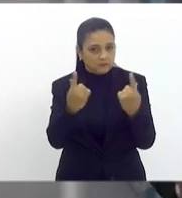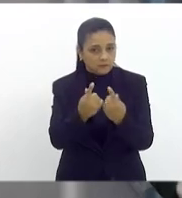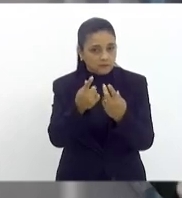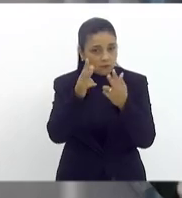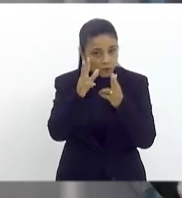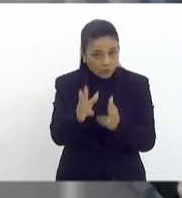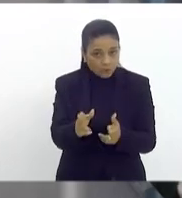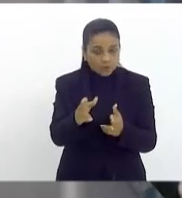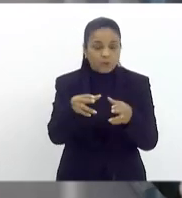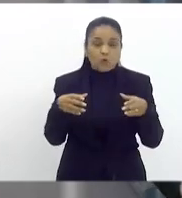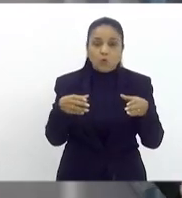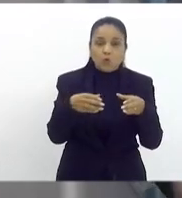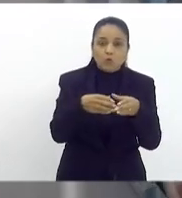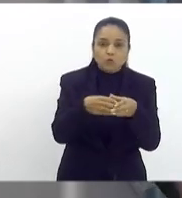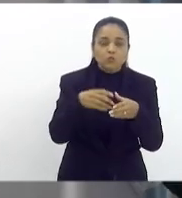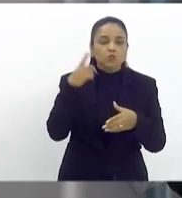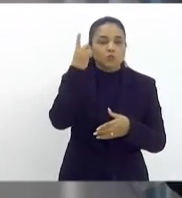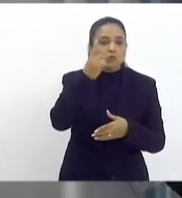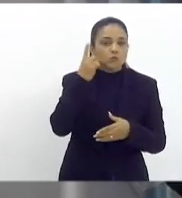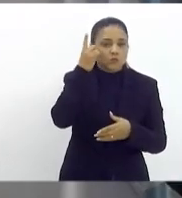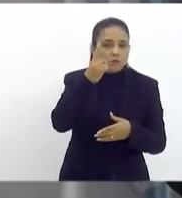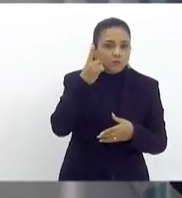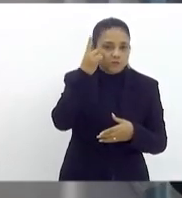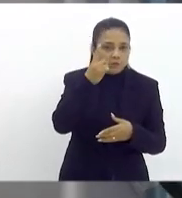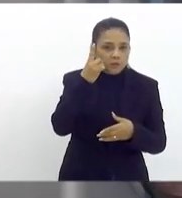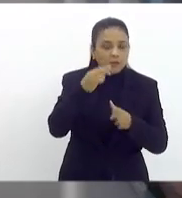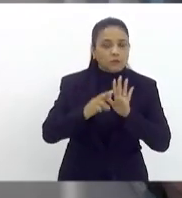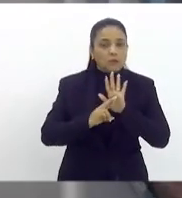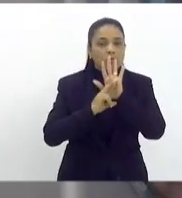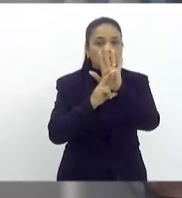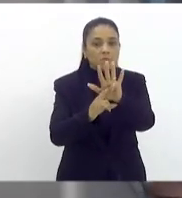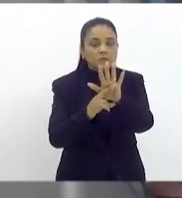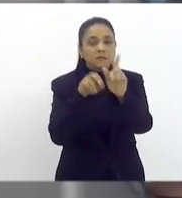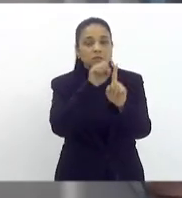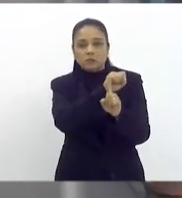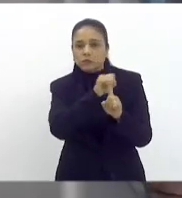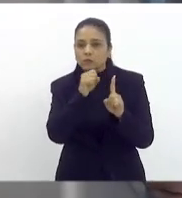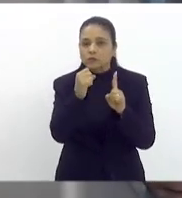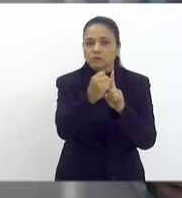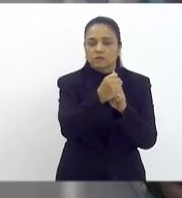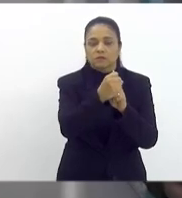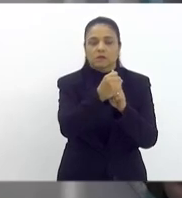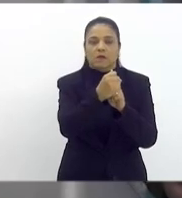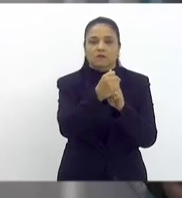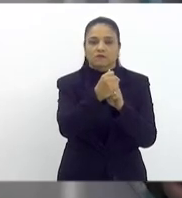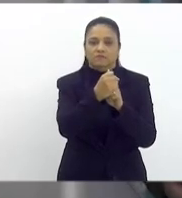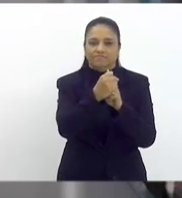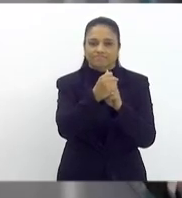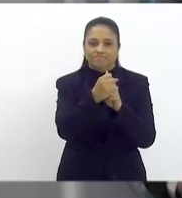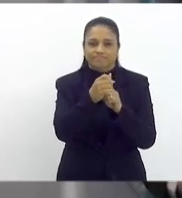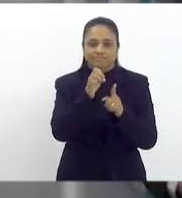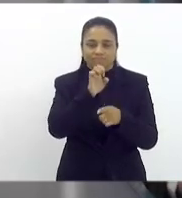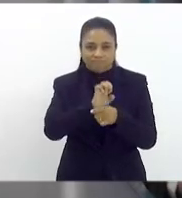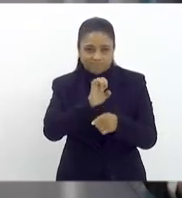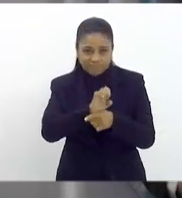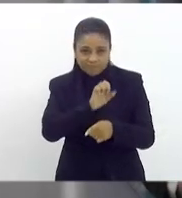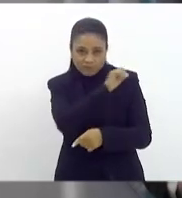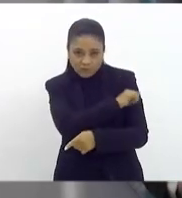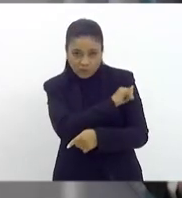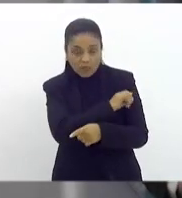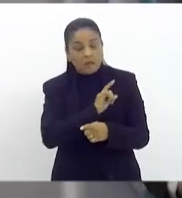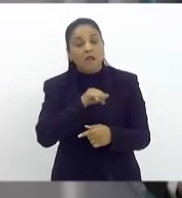formada por um conjunto de deputados que representa toda a sociedade fluminense. Quem votou em nós e